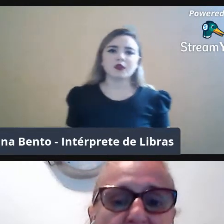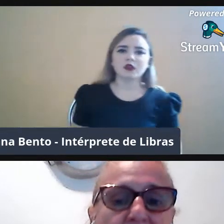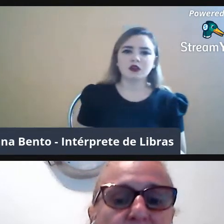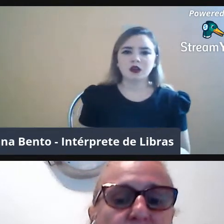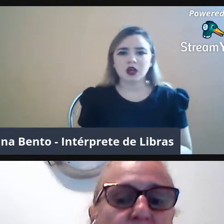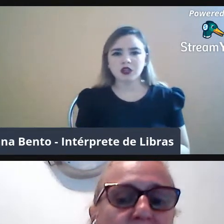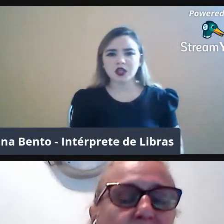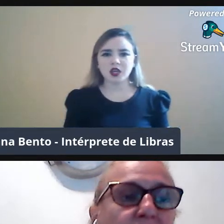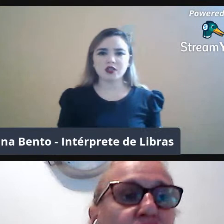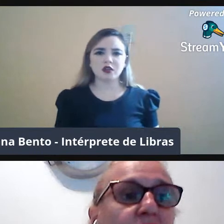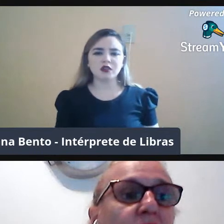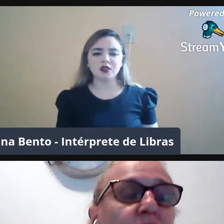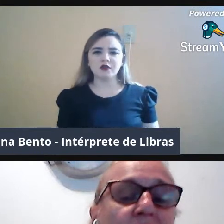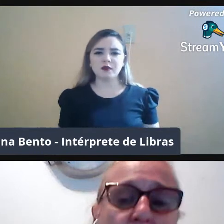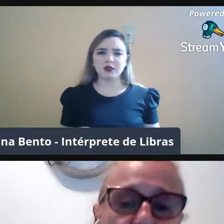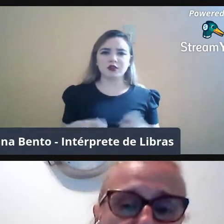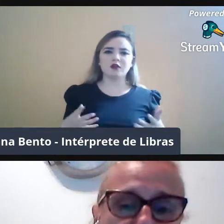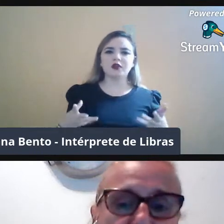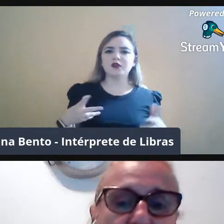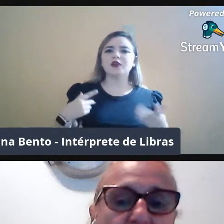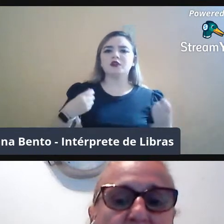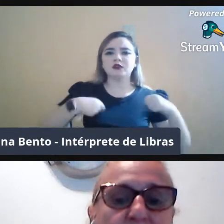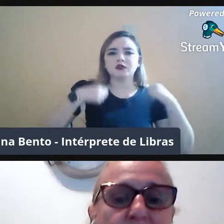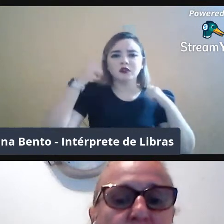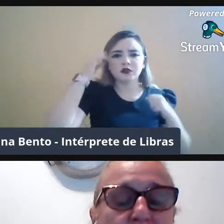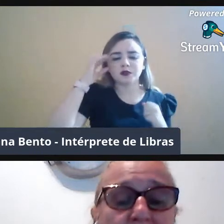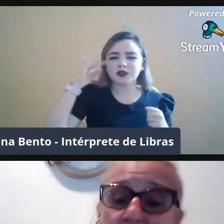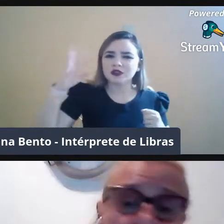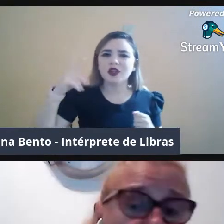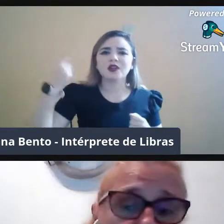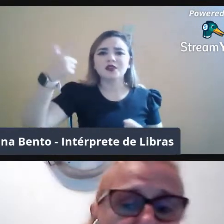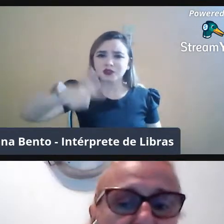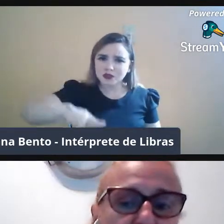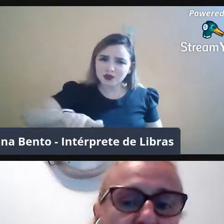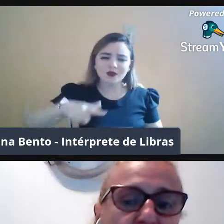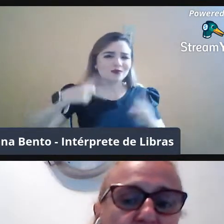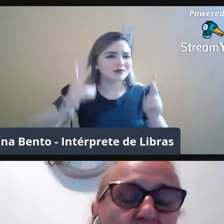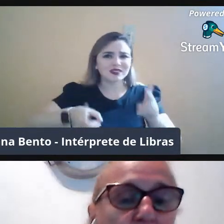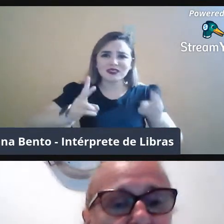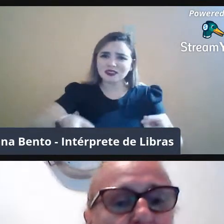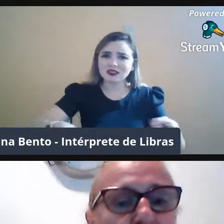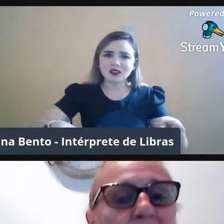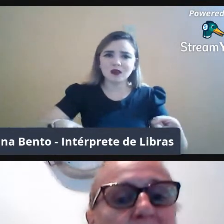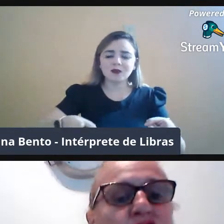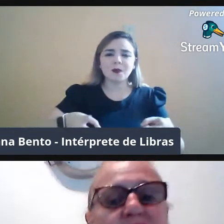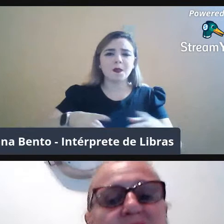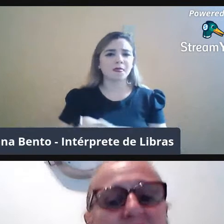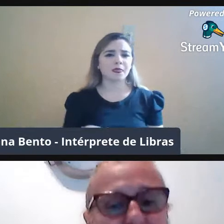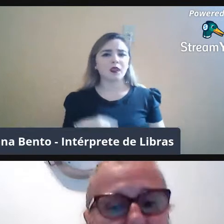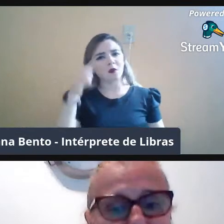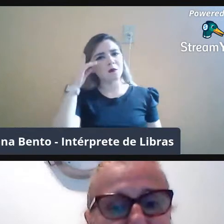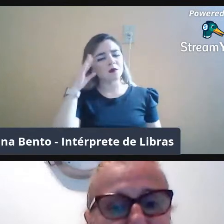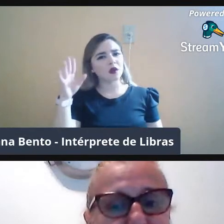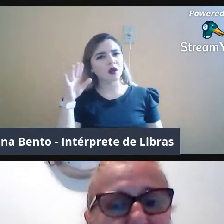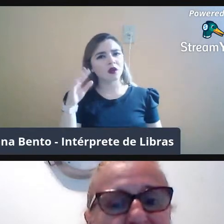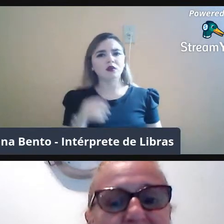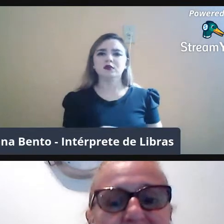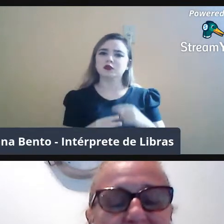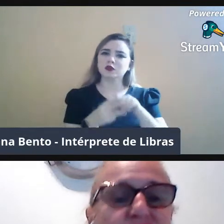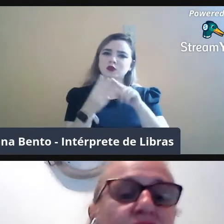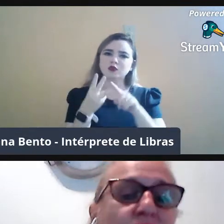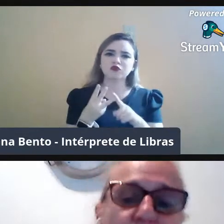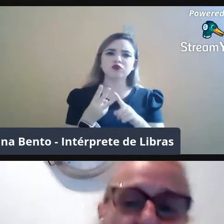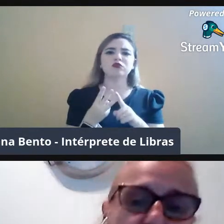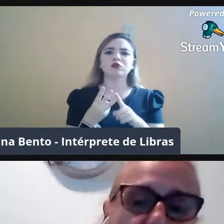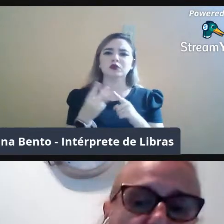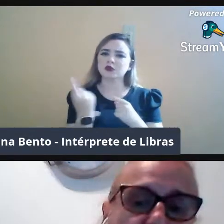reciclar cada vez mais, reutilizar cada vez mais. São os três R's. Começar a trabalhar os três R's na nossa escola. E